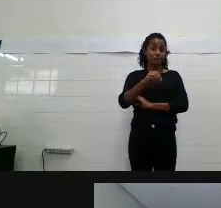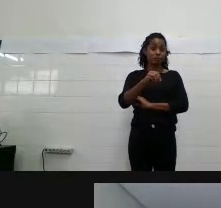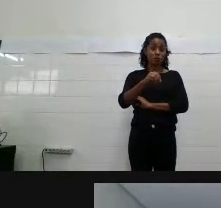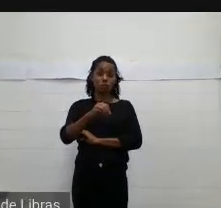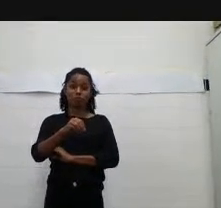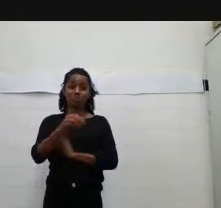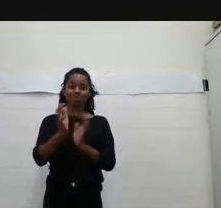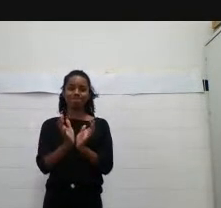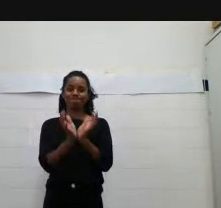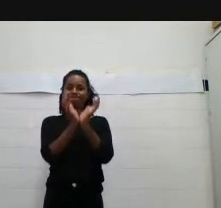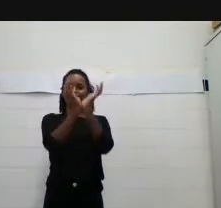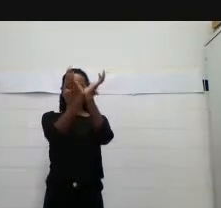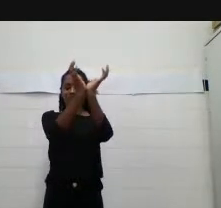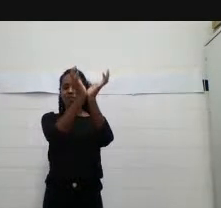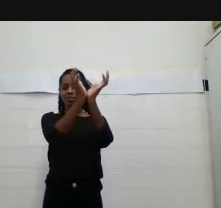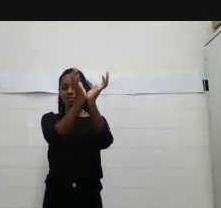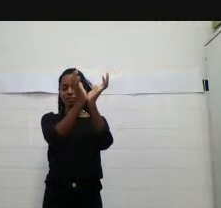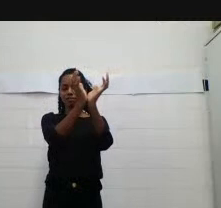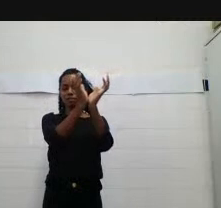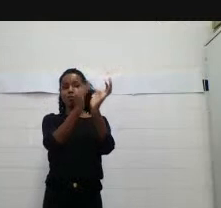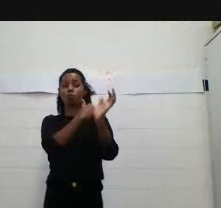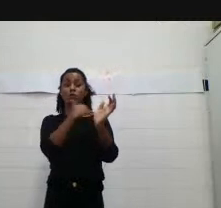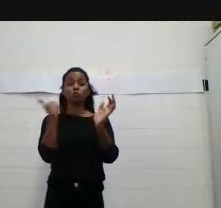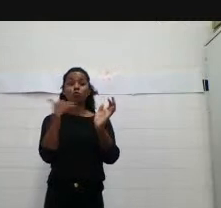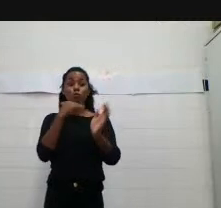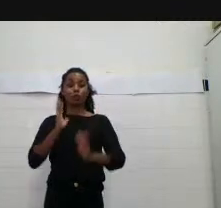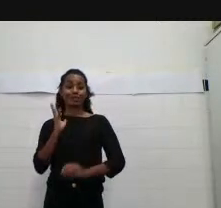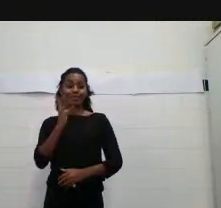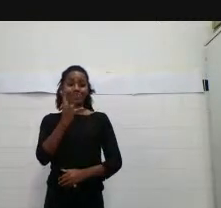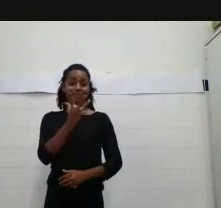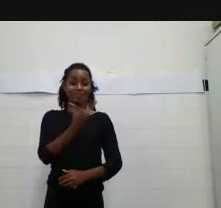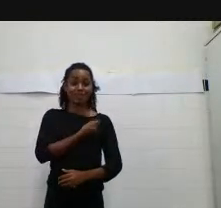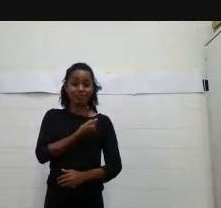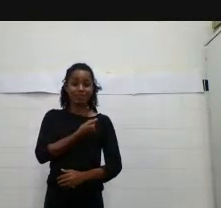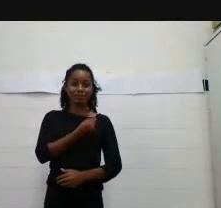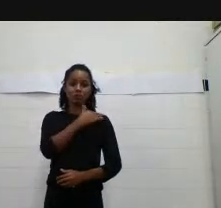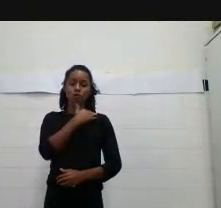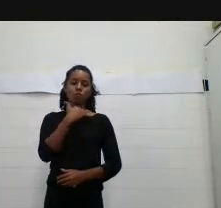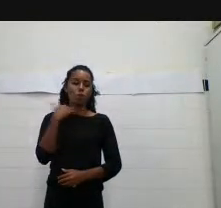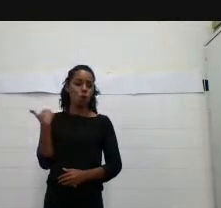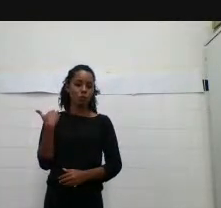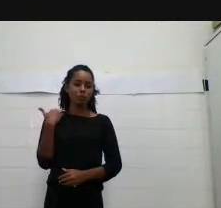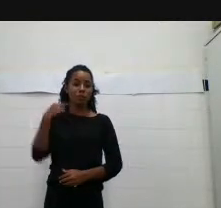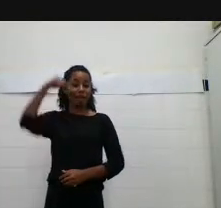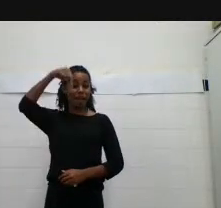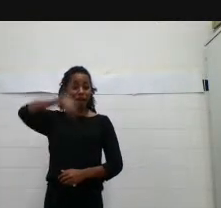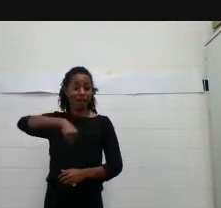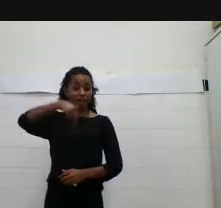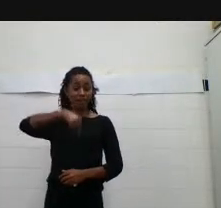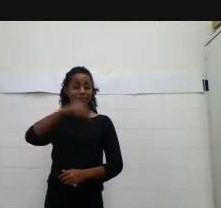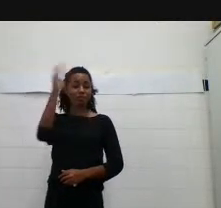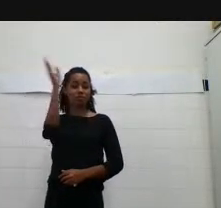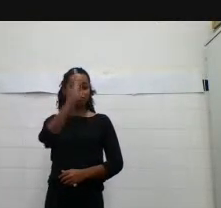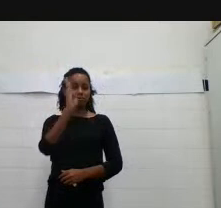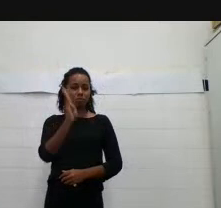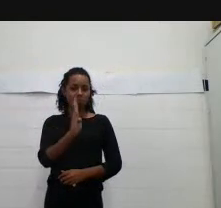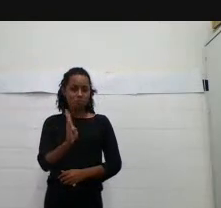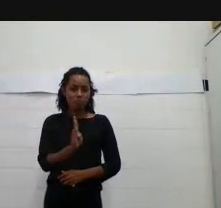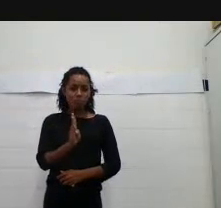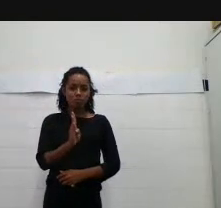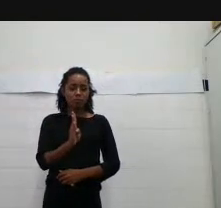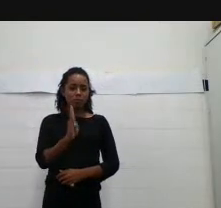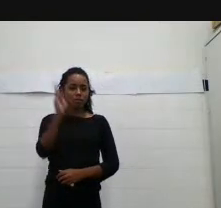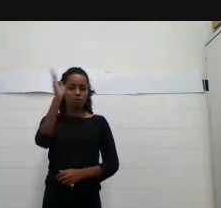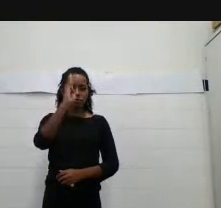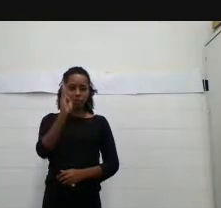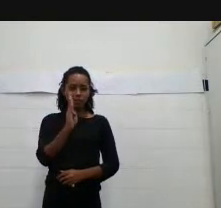mundo, e, consequentemente, é o país que mais consome pornografia com pessoas